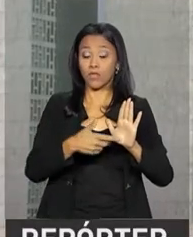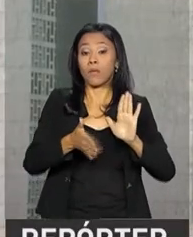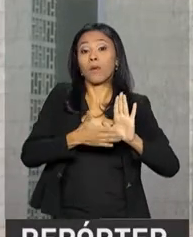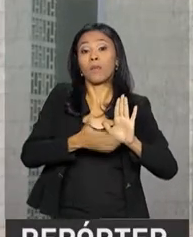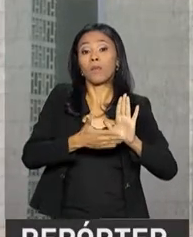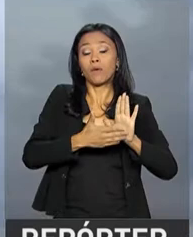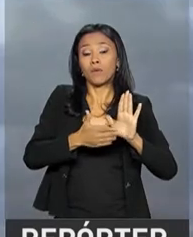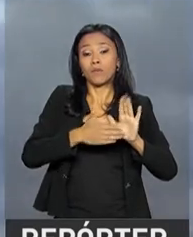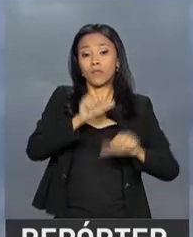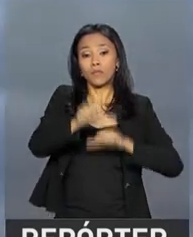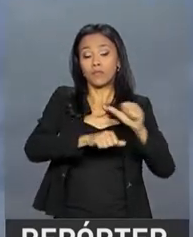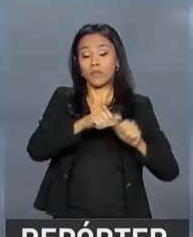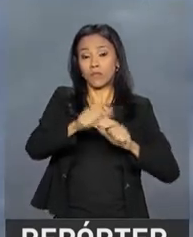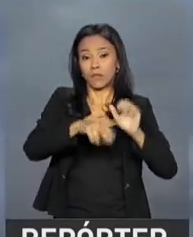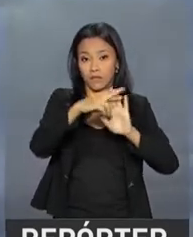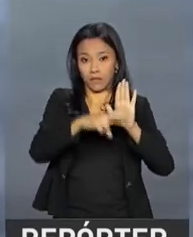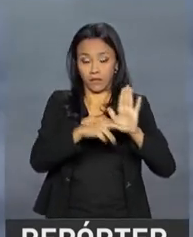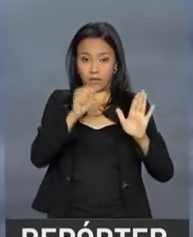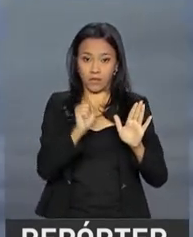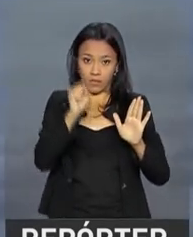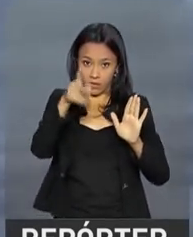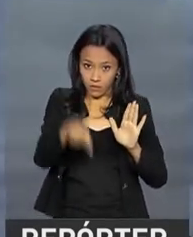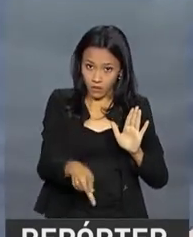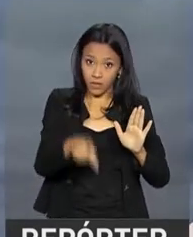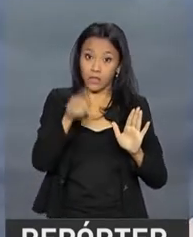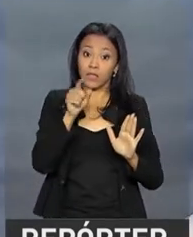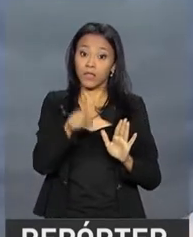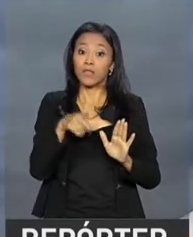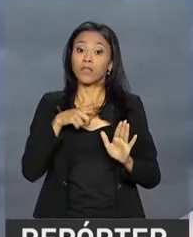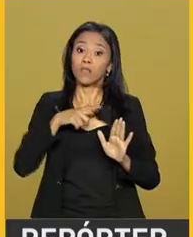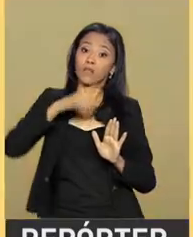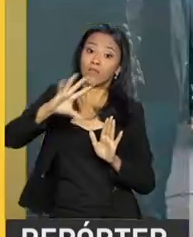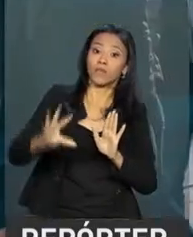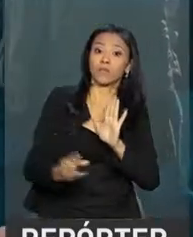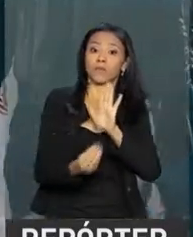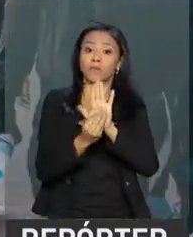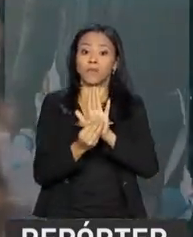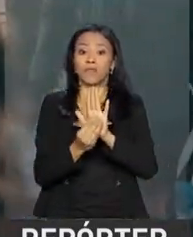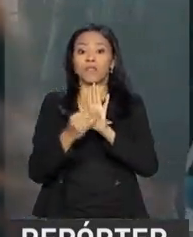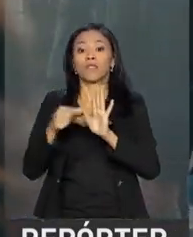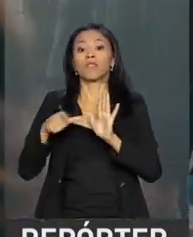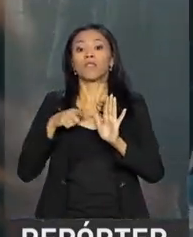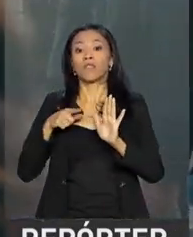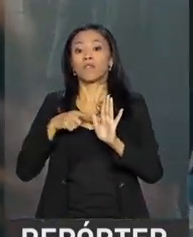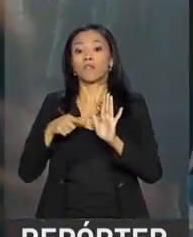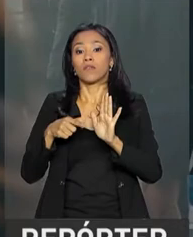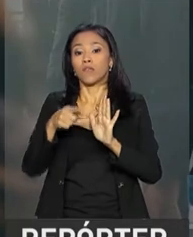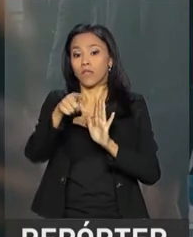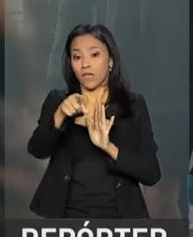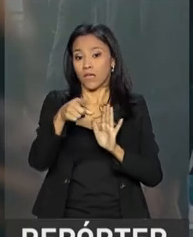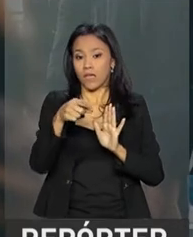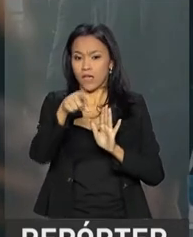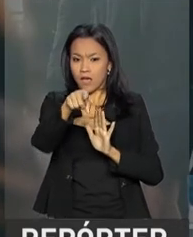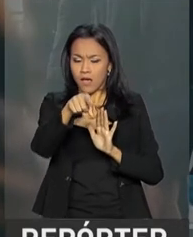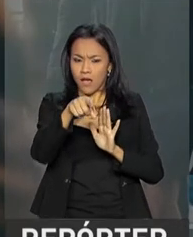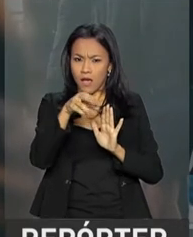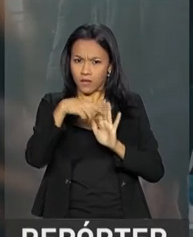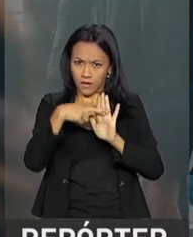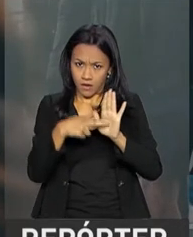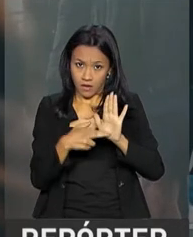três mudanças em relação ao que foi aprovado na comissão especial da câmara a exclusão de qualquer alteração nas regras de